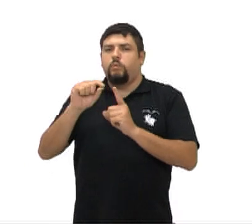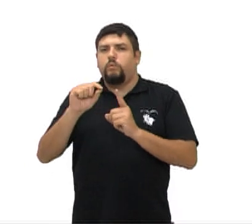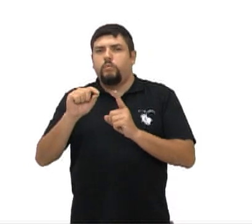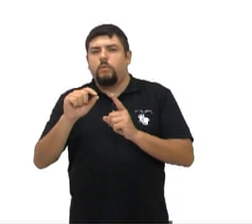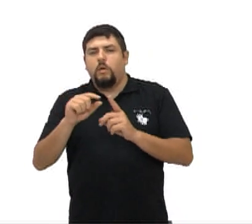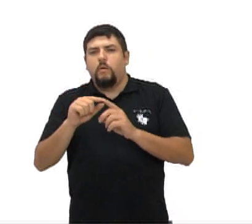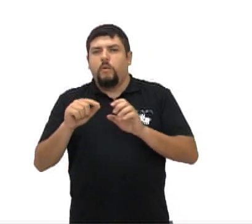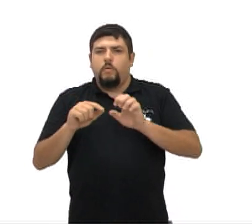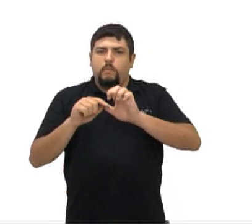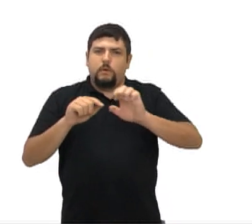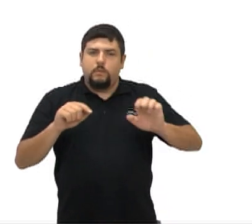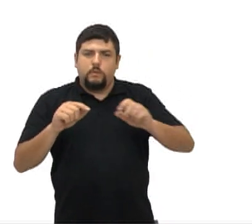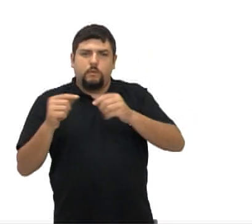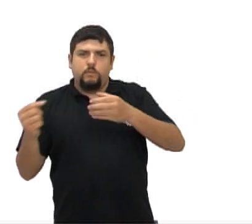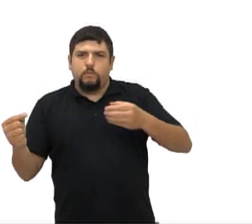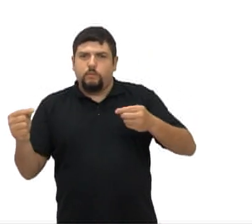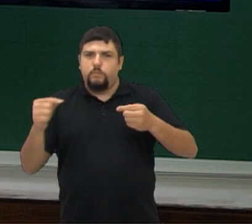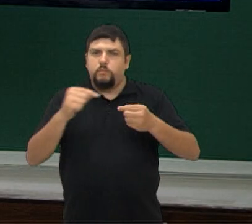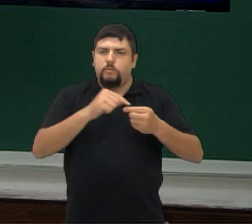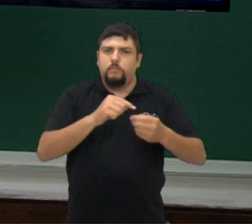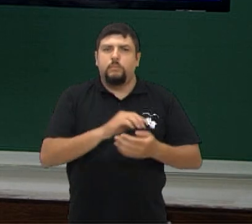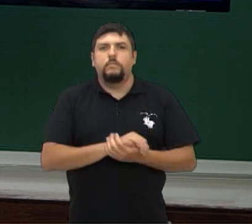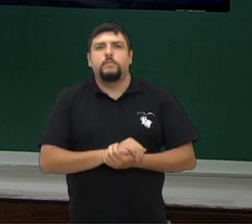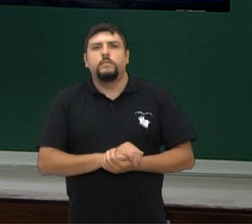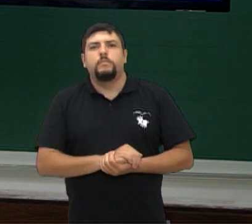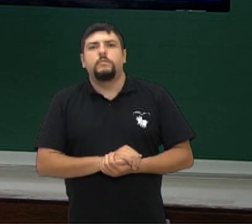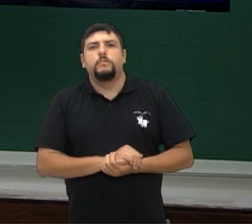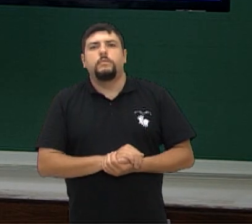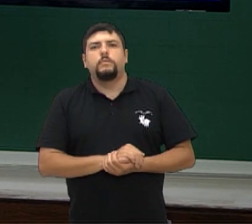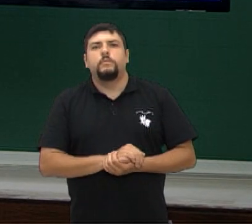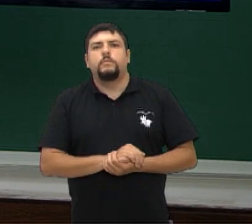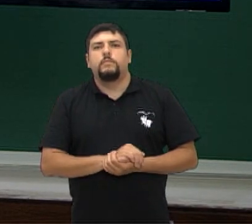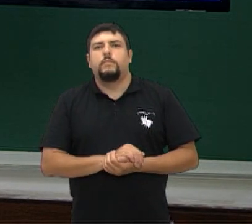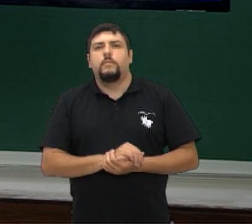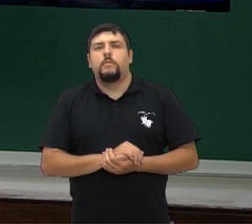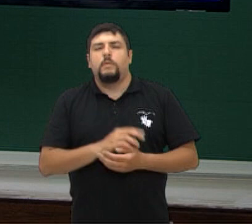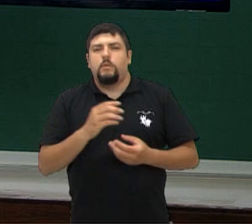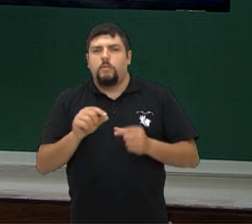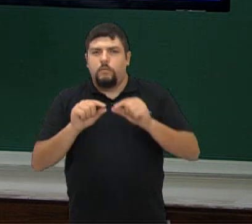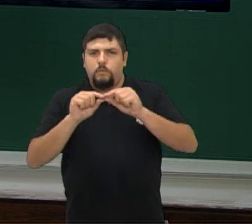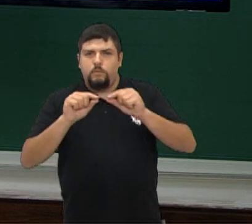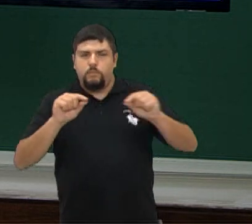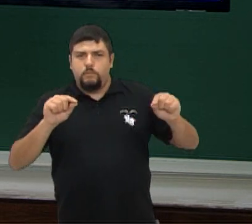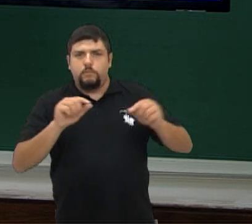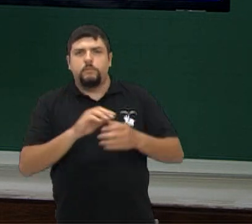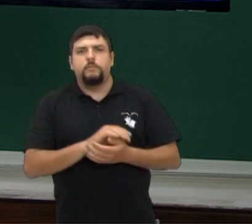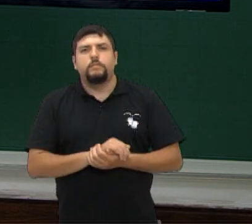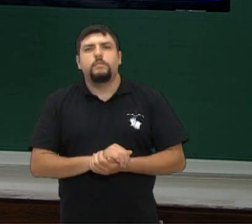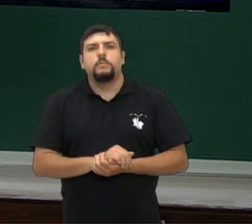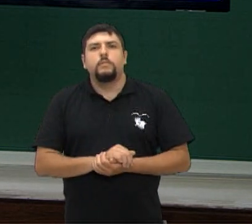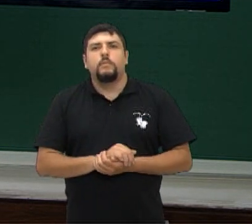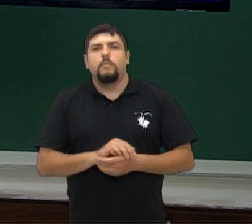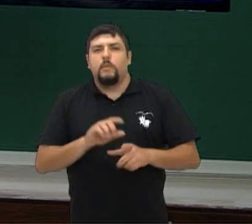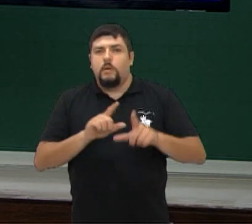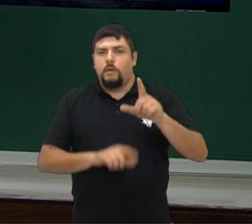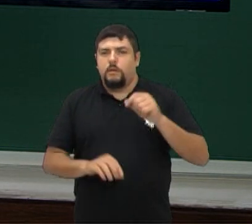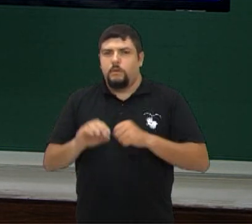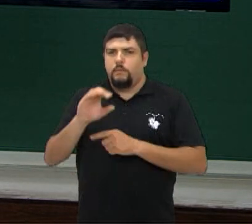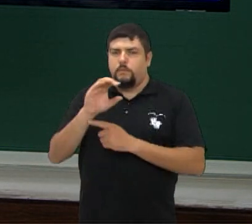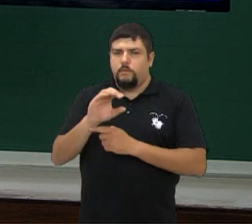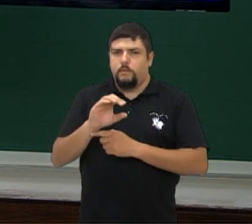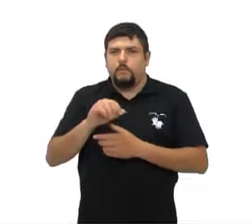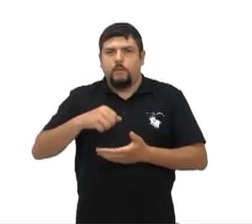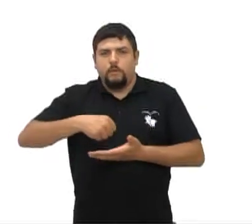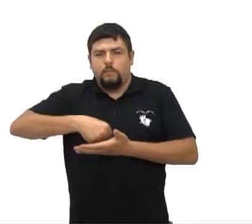sentido endotérmico. Pensa que a direta aqui é exotérmico, então vai para o sentido endotérmico. E a letra C, o aumento da